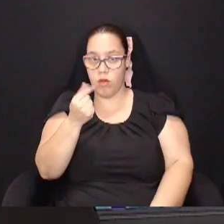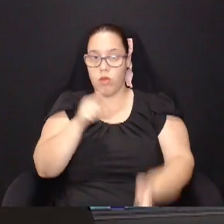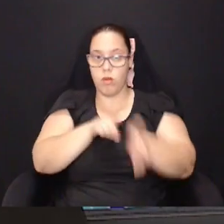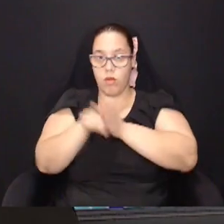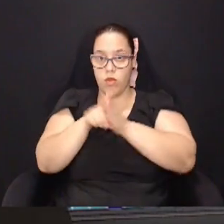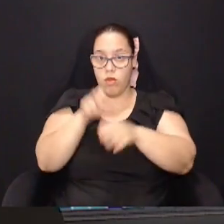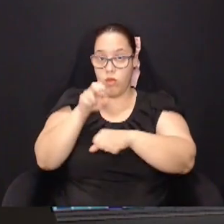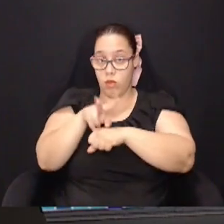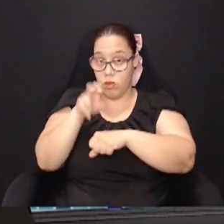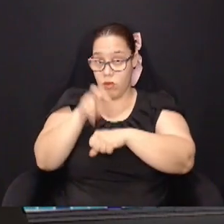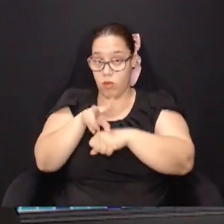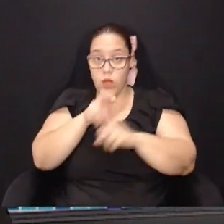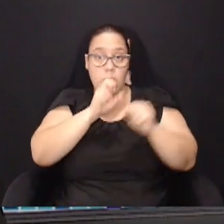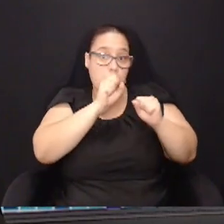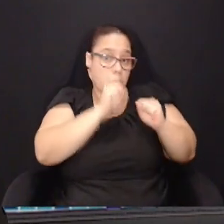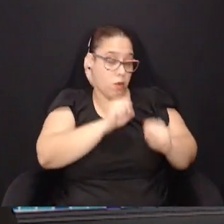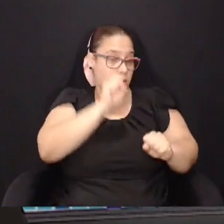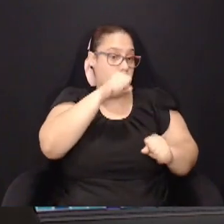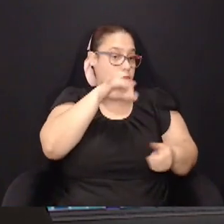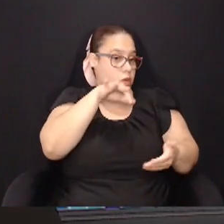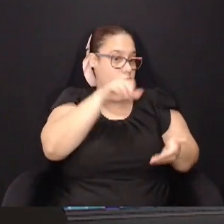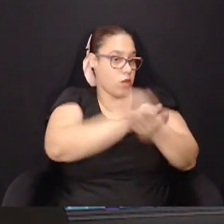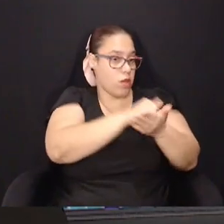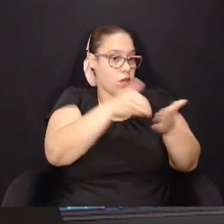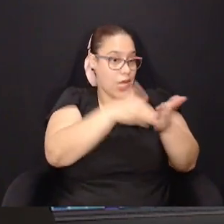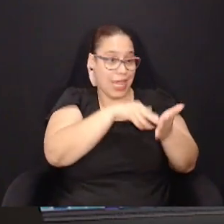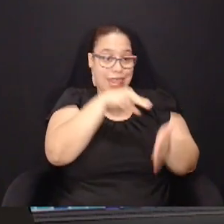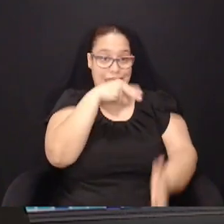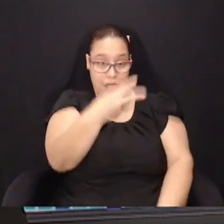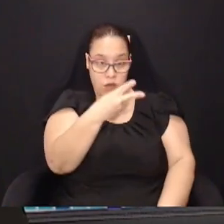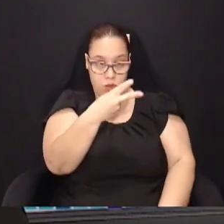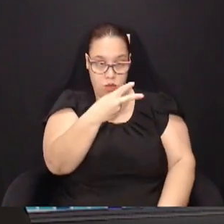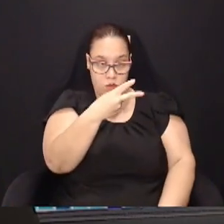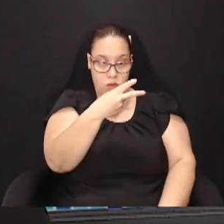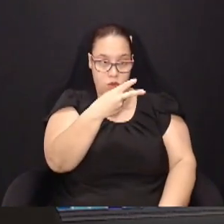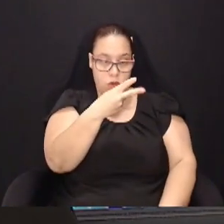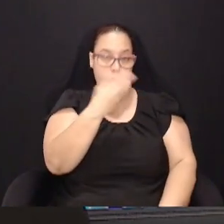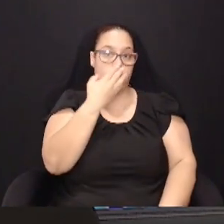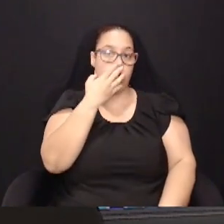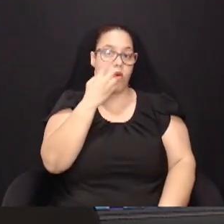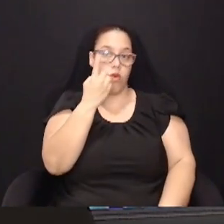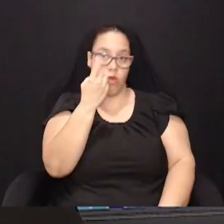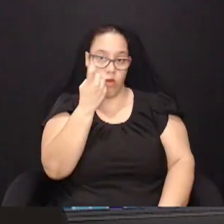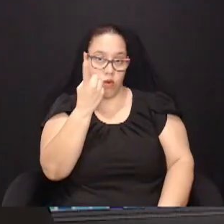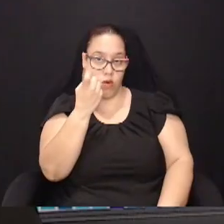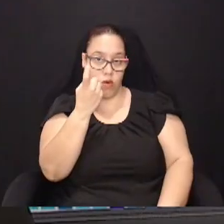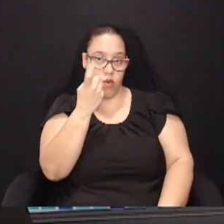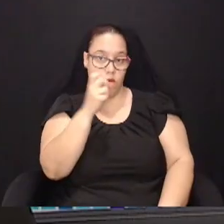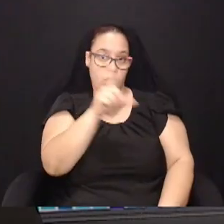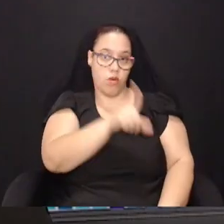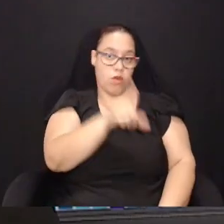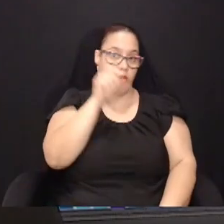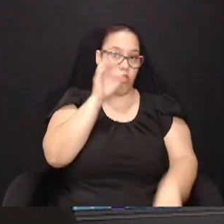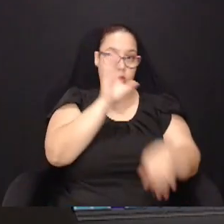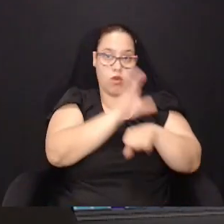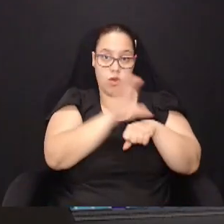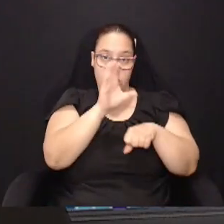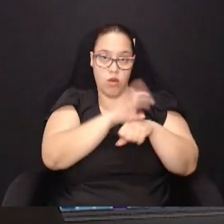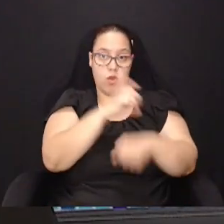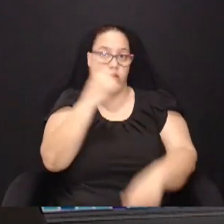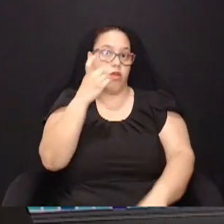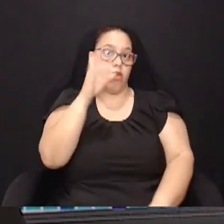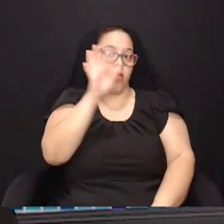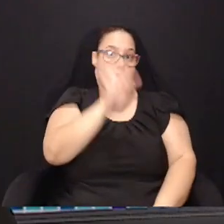Ele pode se inscrever em até 2. O candidato, se ele tiver apenas uma opção de curso, uma universidade, só